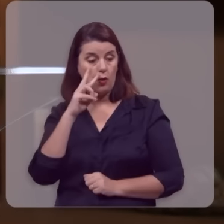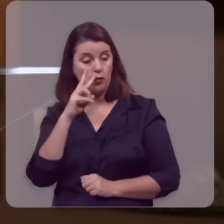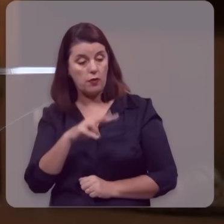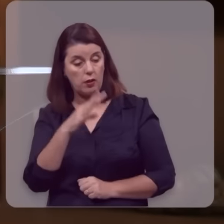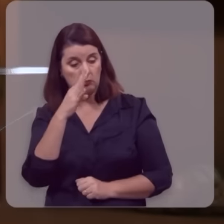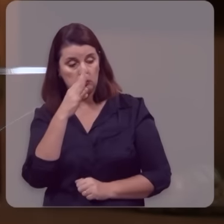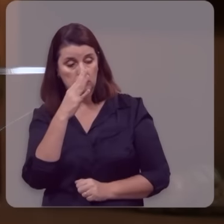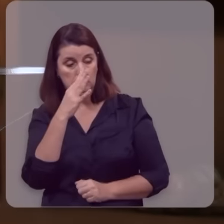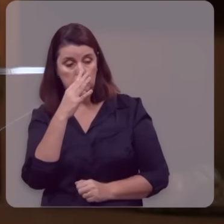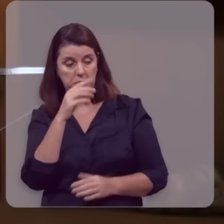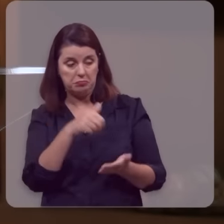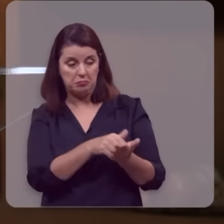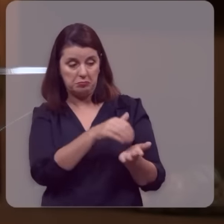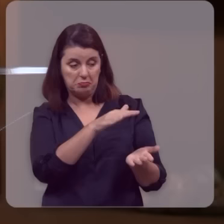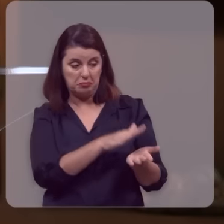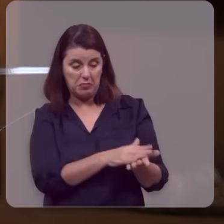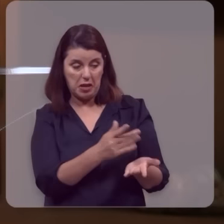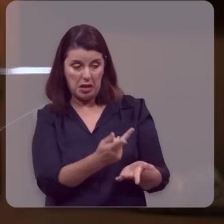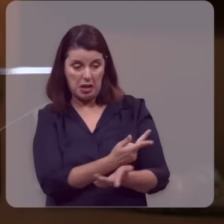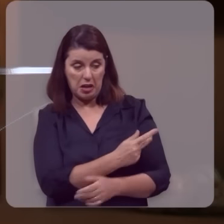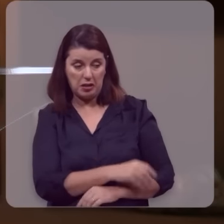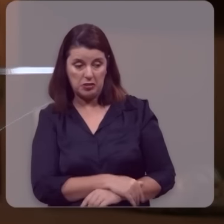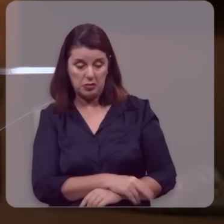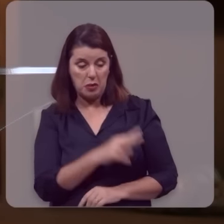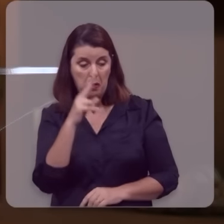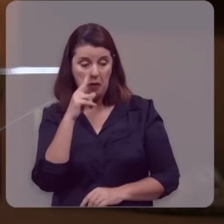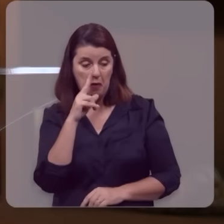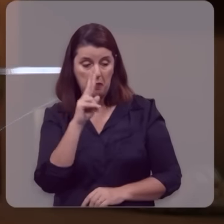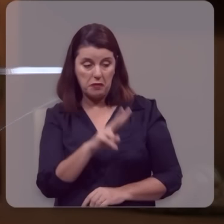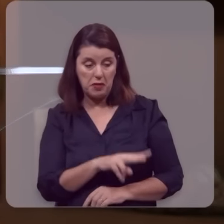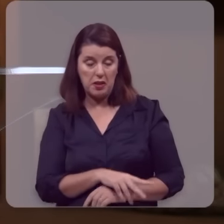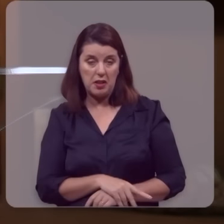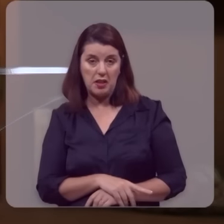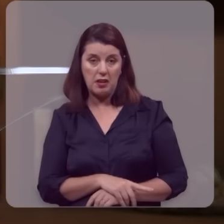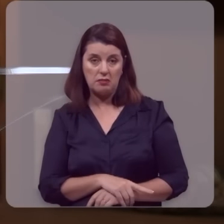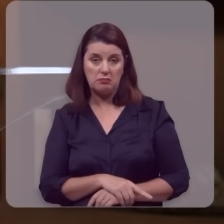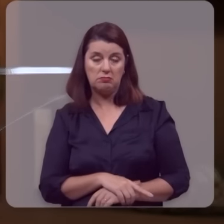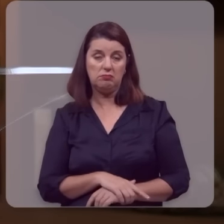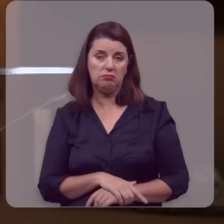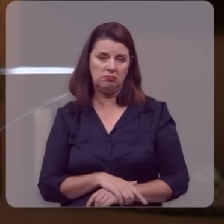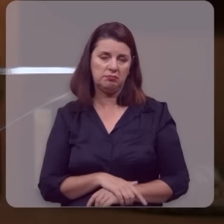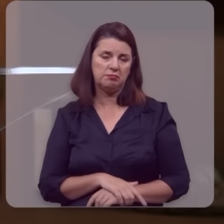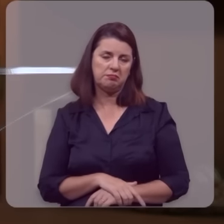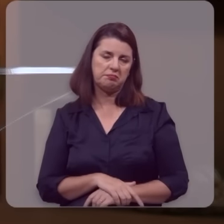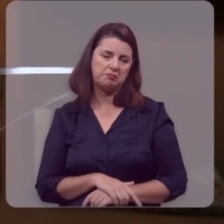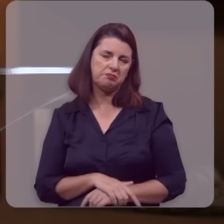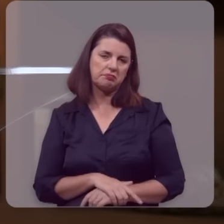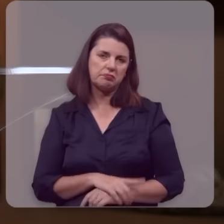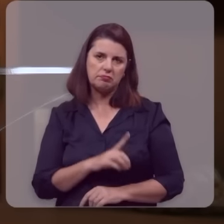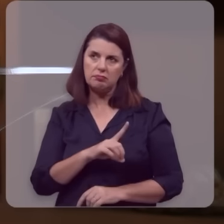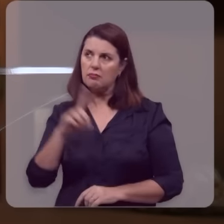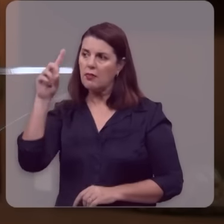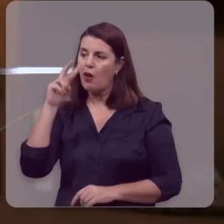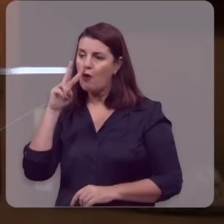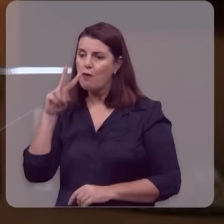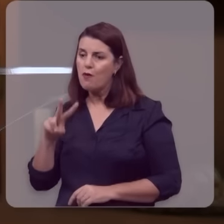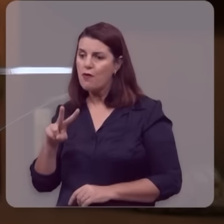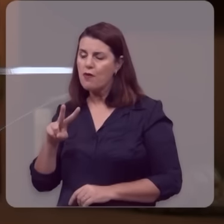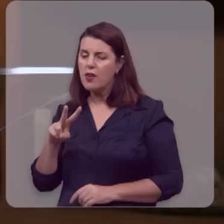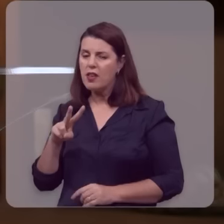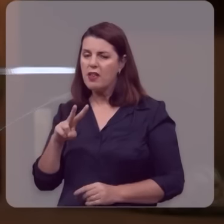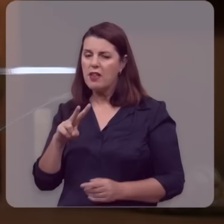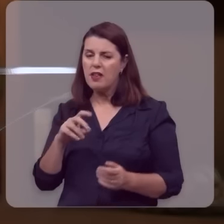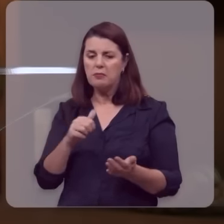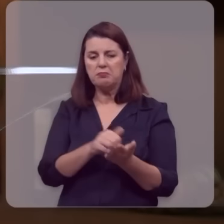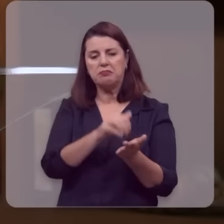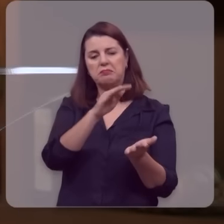sentenças são injustas Deus vê quando os juízes têm lado tem partido Deus vê quando eles defendem